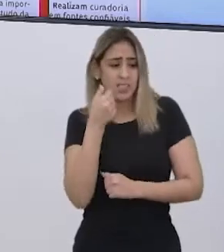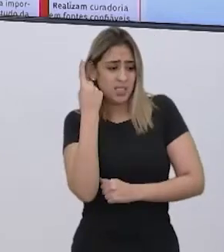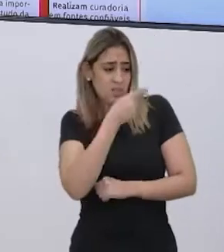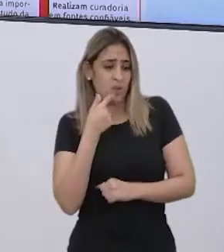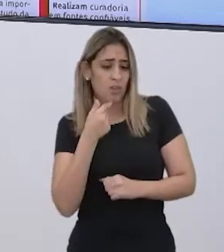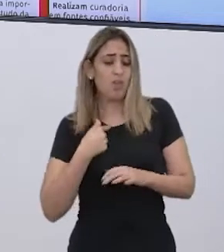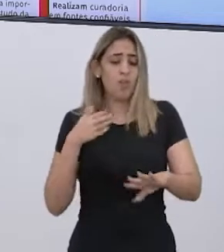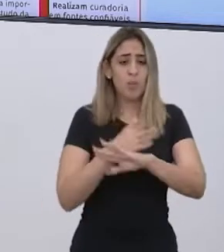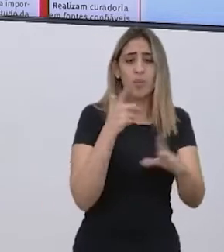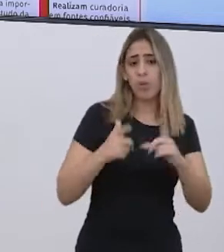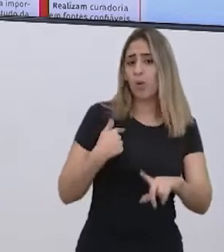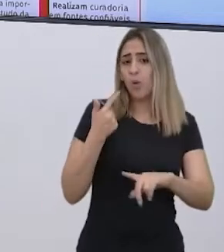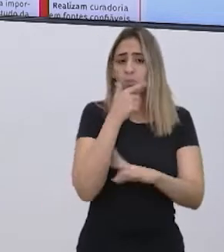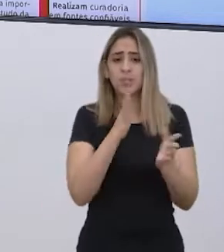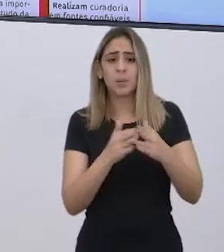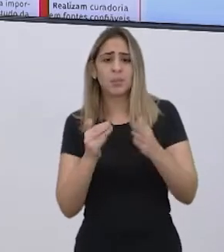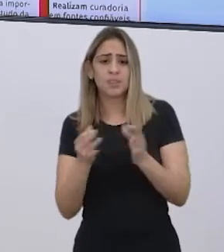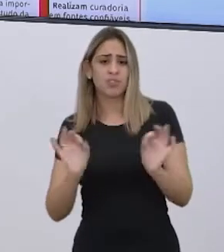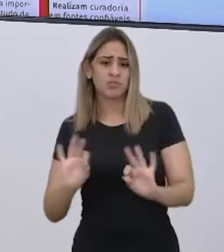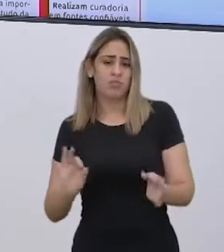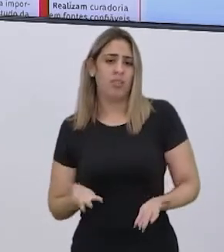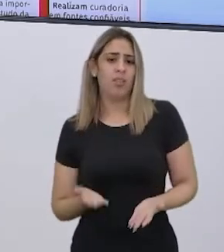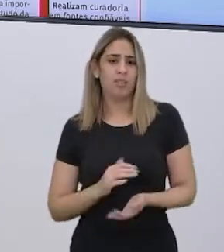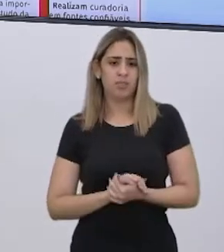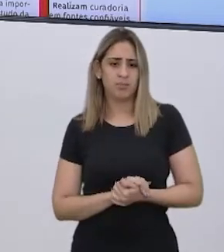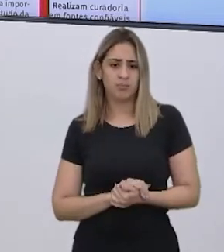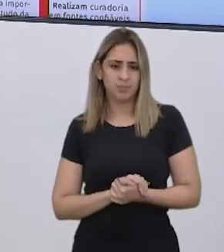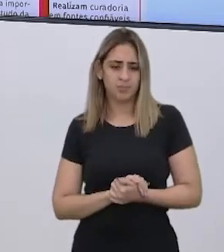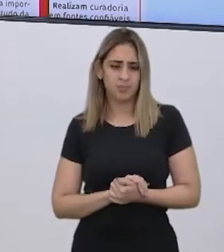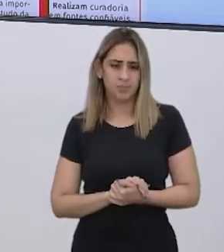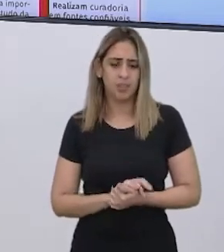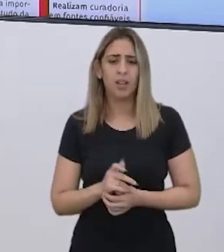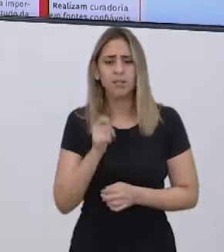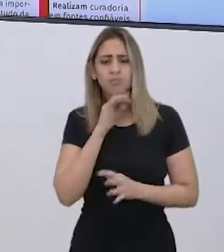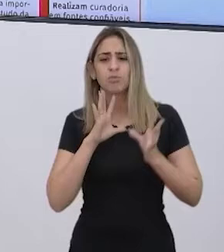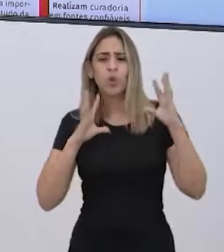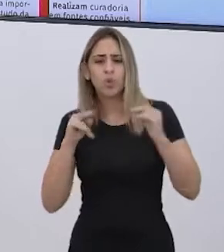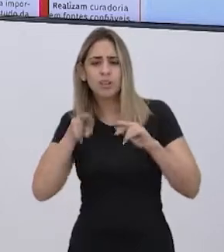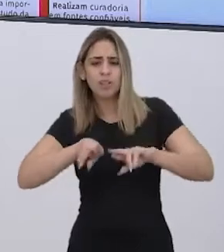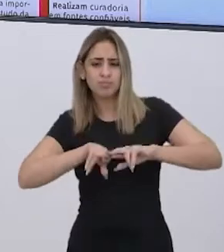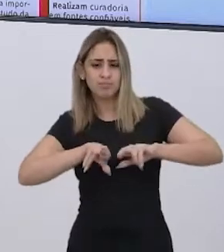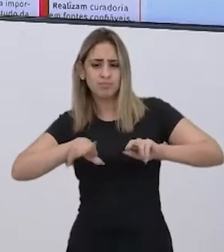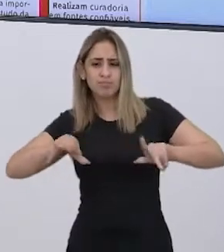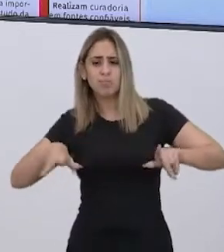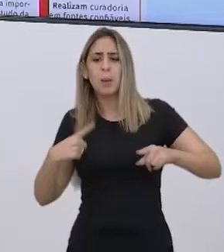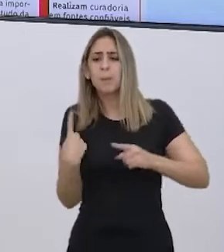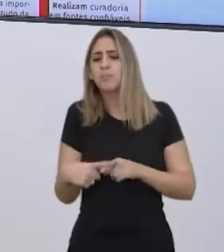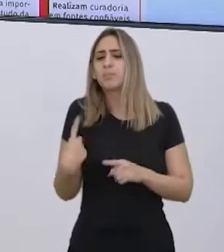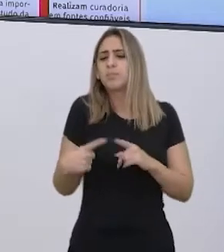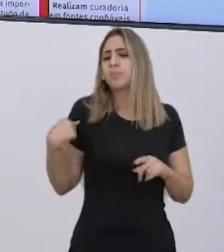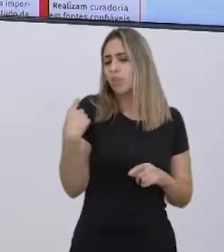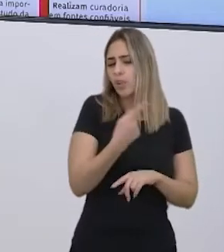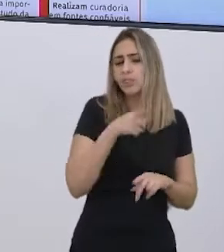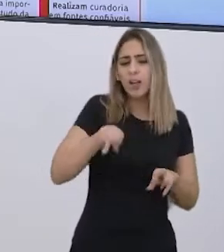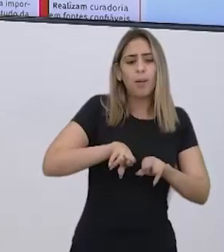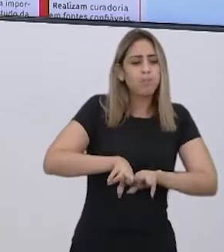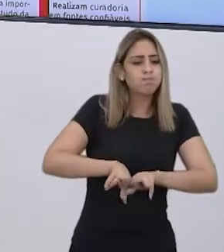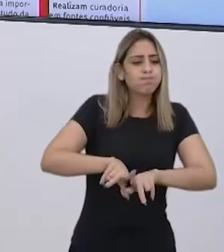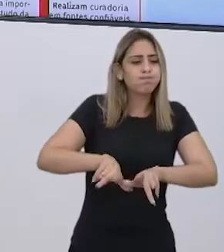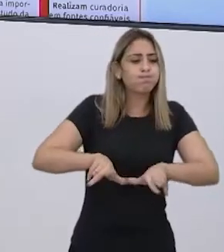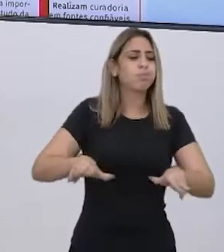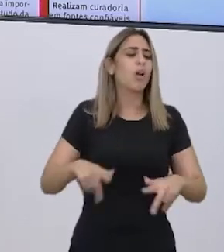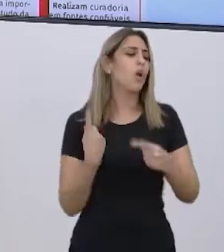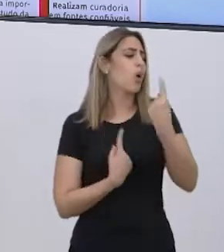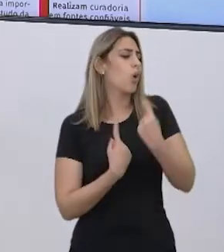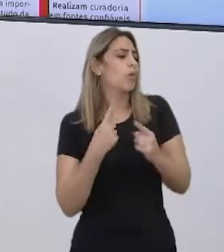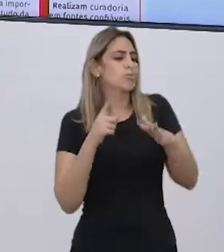carro, eu já fui para um lugar que eu não conseguia pedir um dogão. Então, ainda com toda essa diversidade, por que nós somos tão diversos e